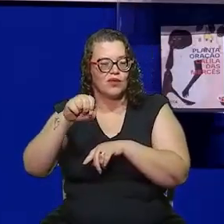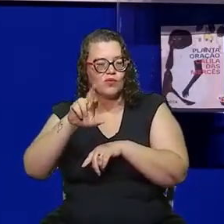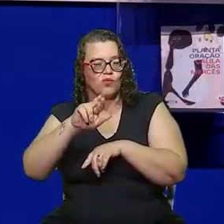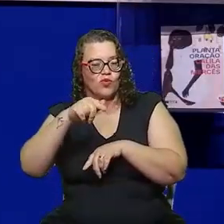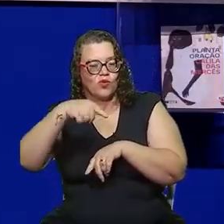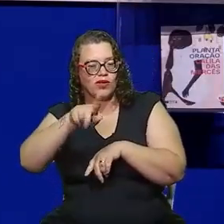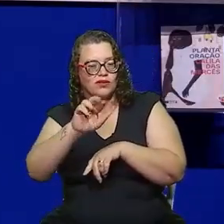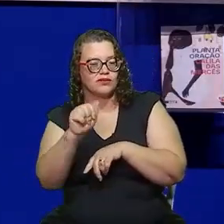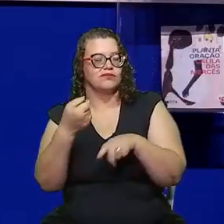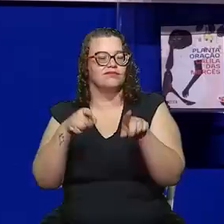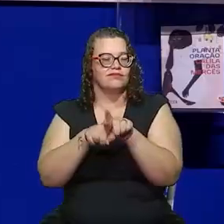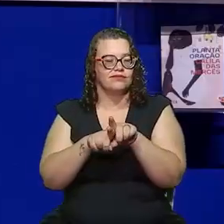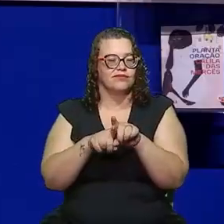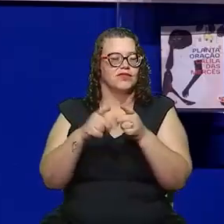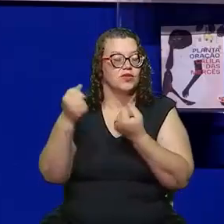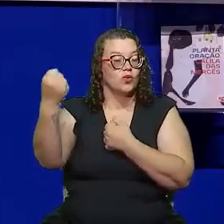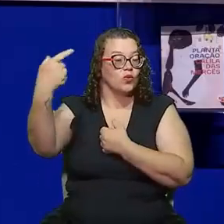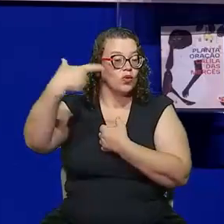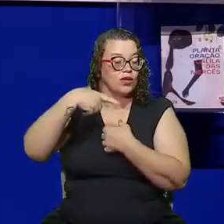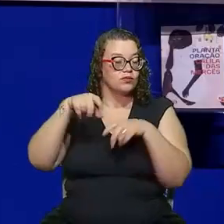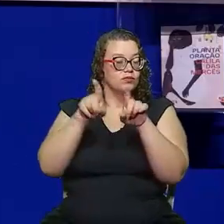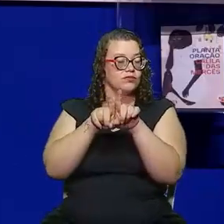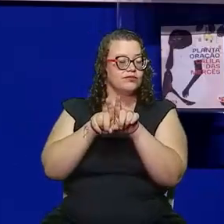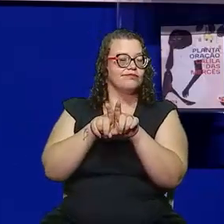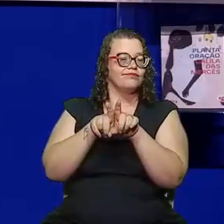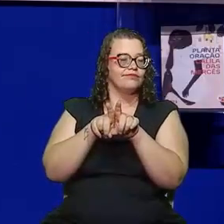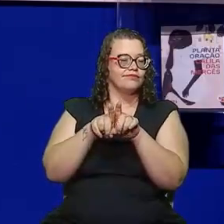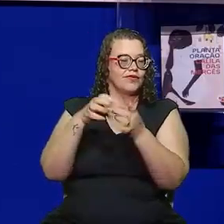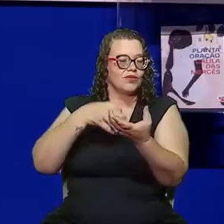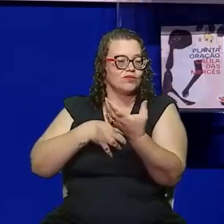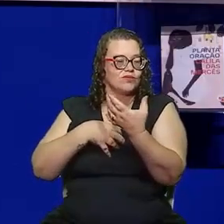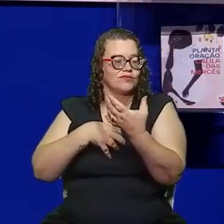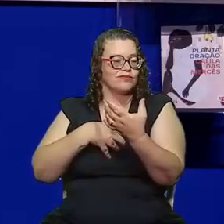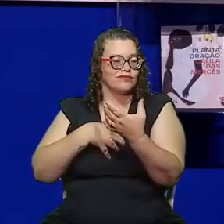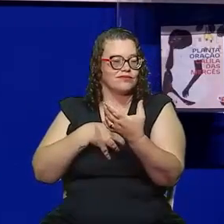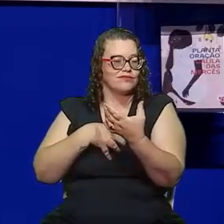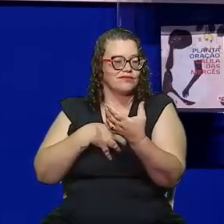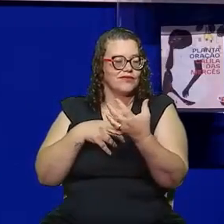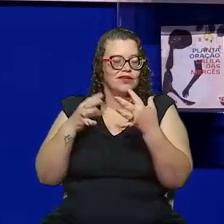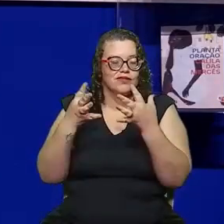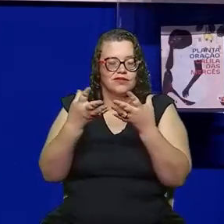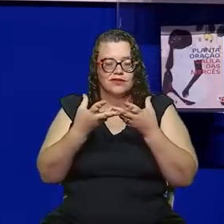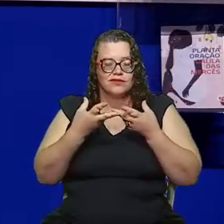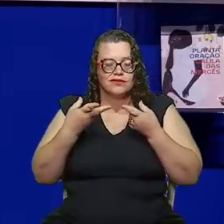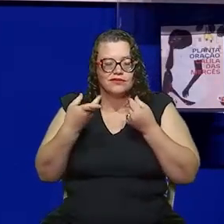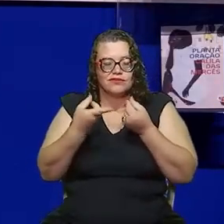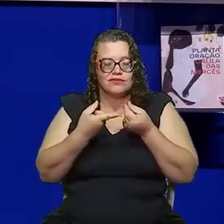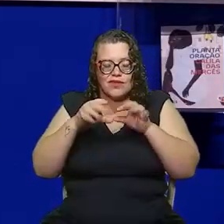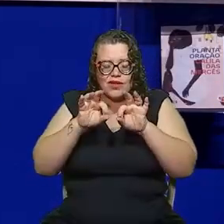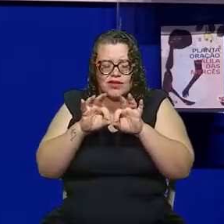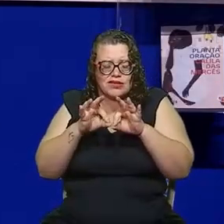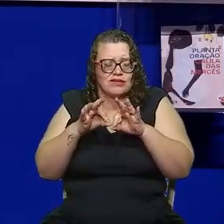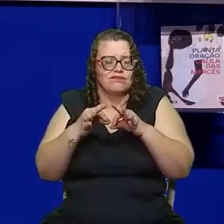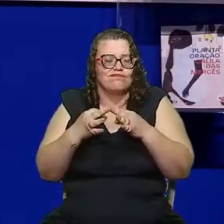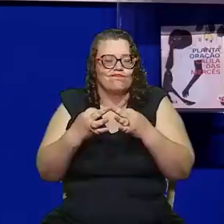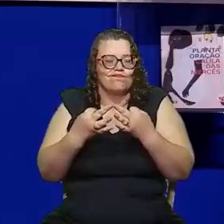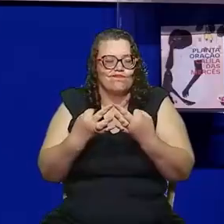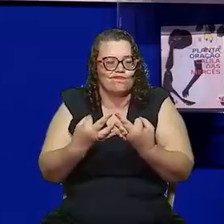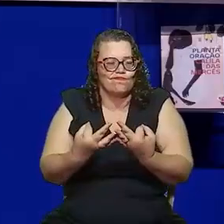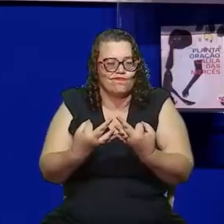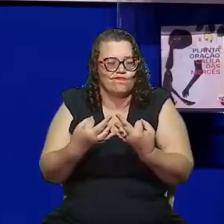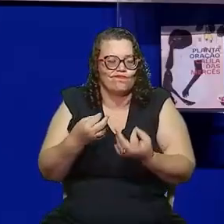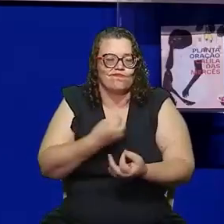luz, assim, nesse sentido, porque ela tem uma maneira muito simples, né,